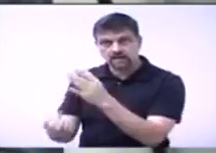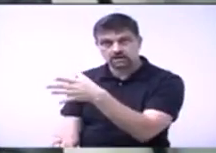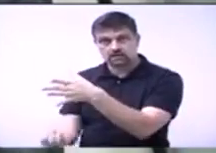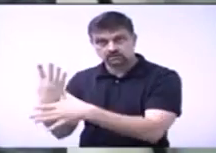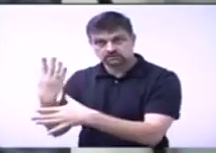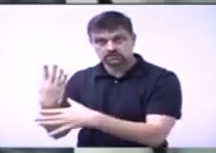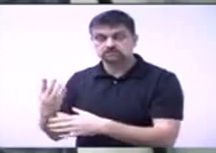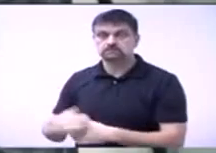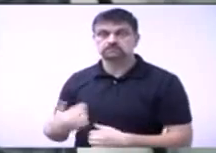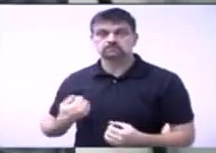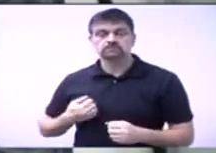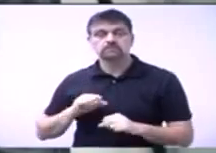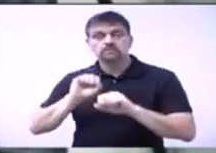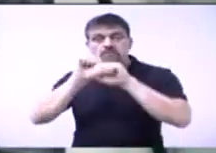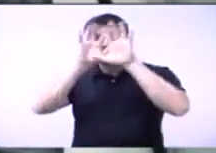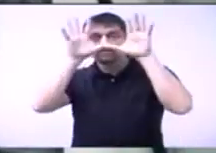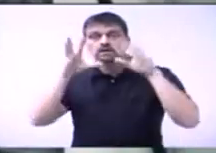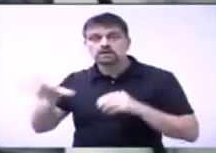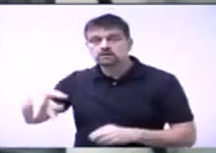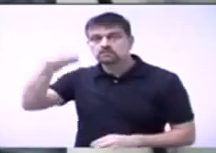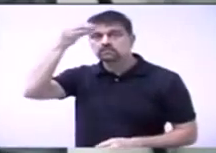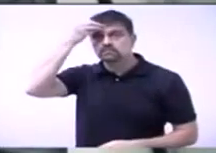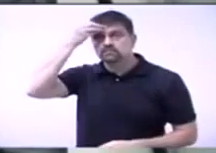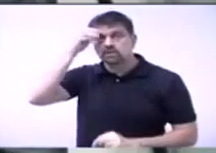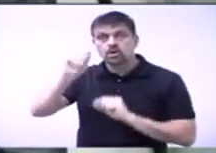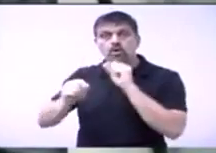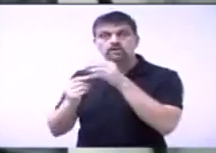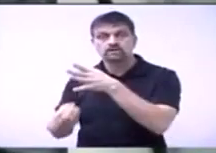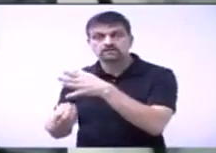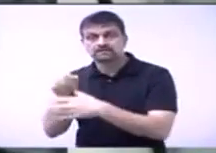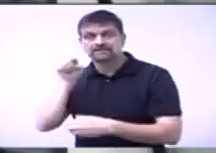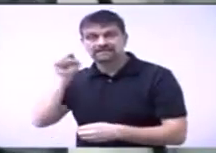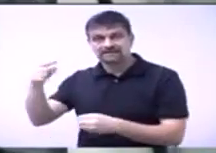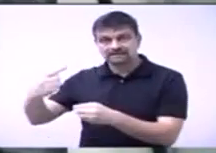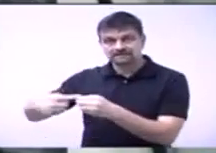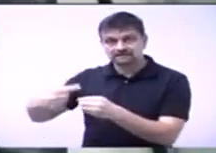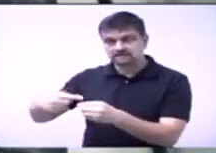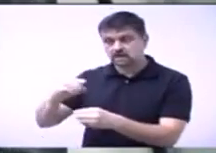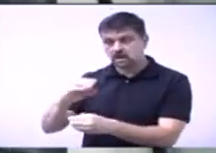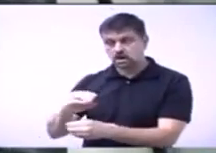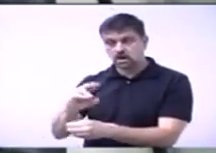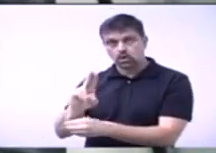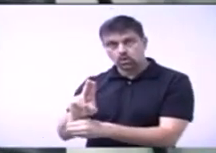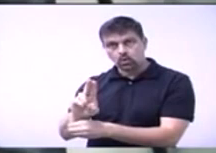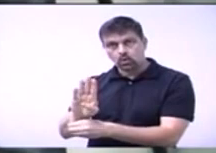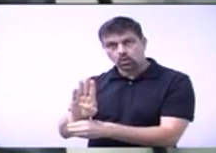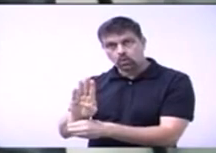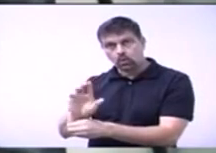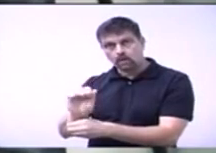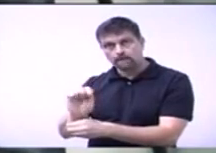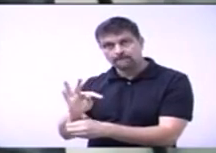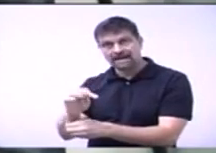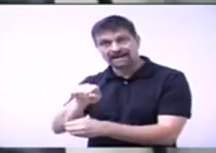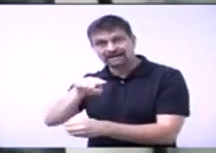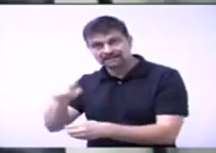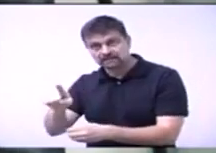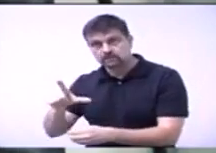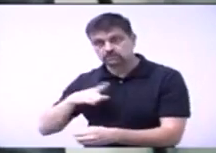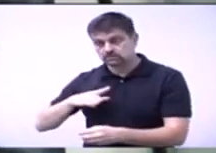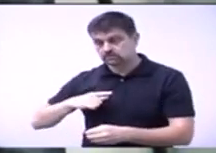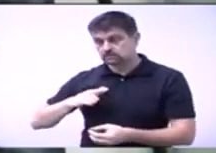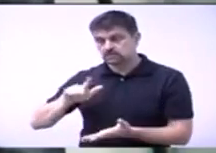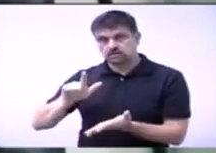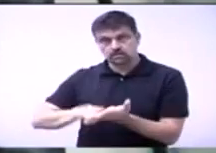e nada mais claro do que o que está acontecendo na cidade de Cubatão. Não é? Então, eu tenho aqui em minhas mãos